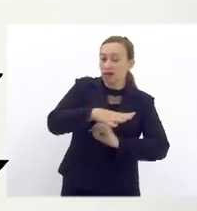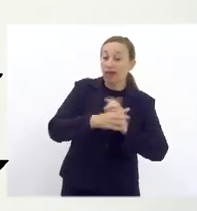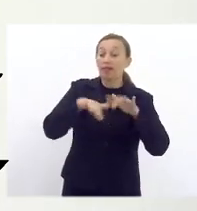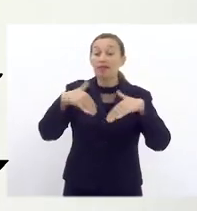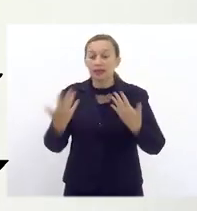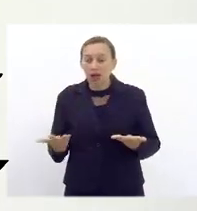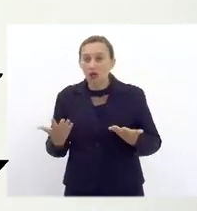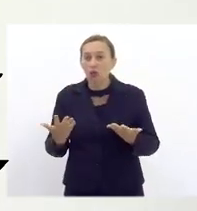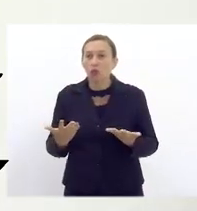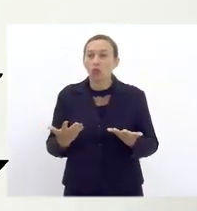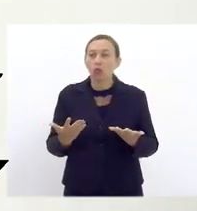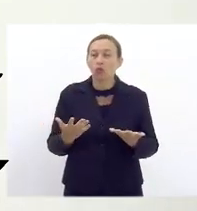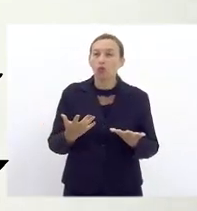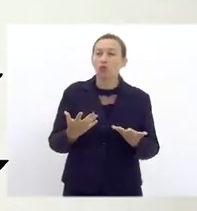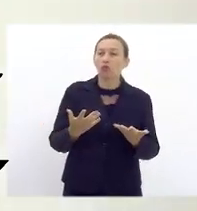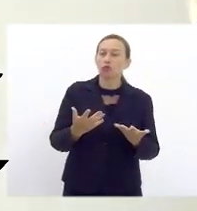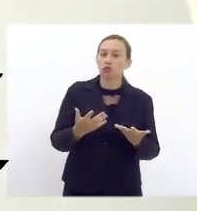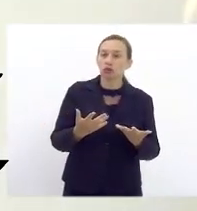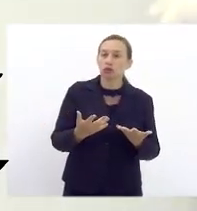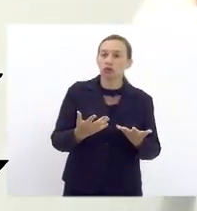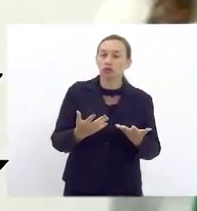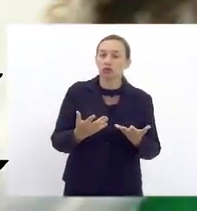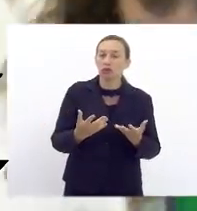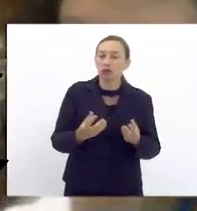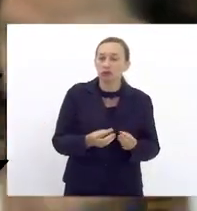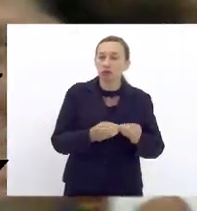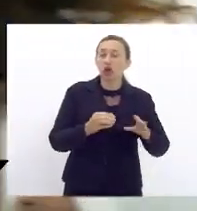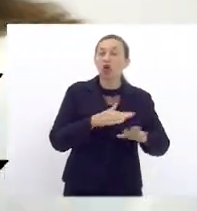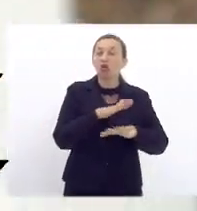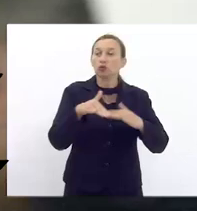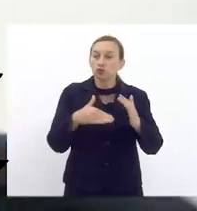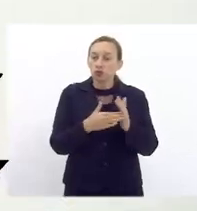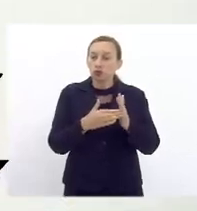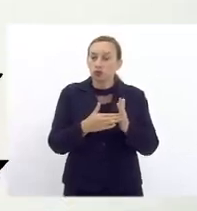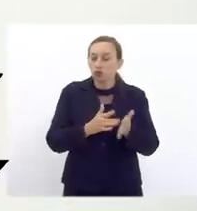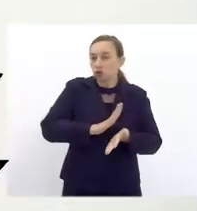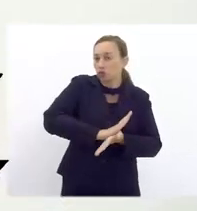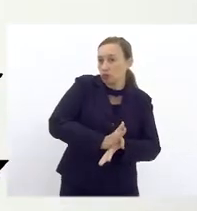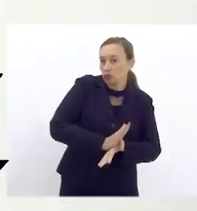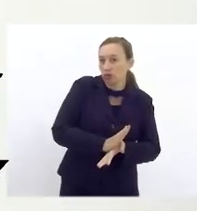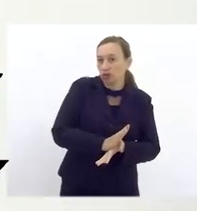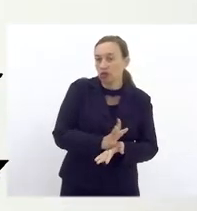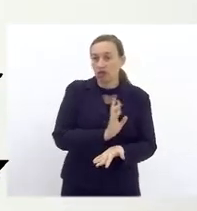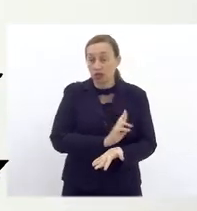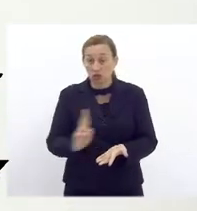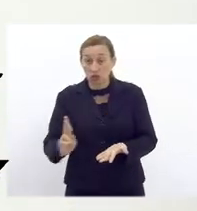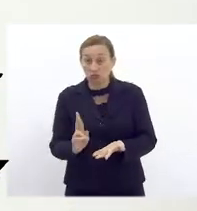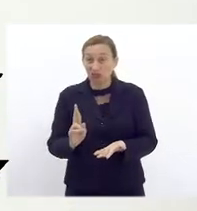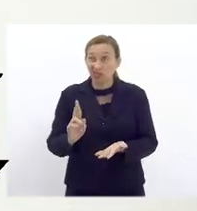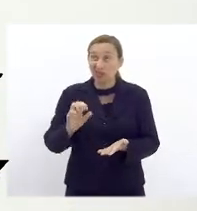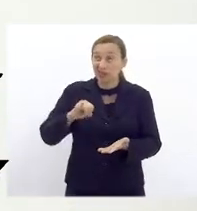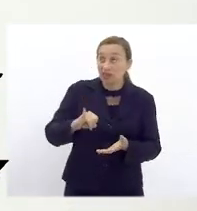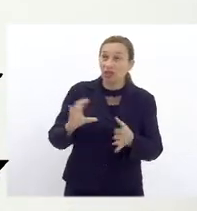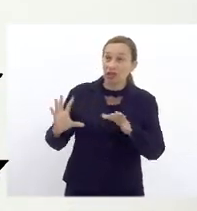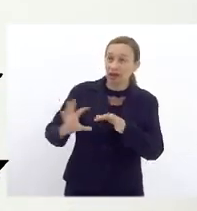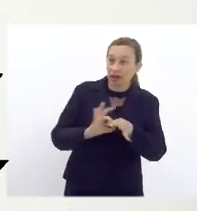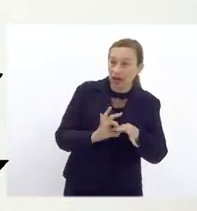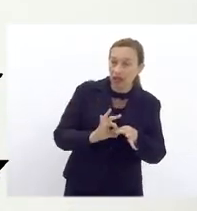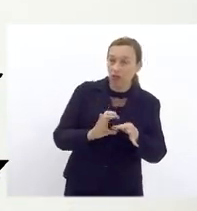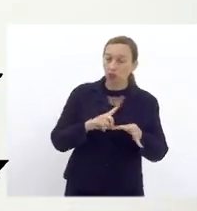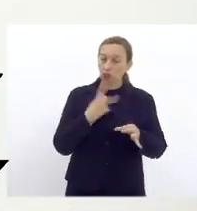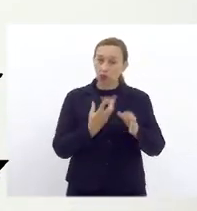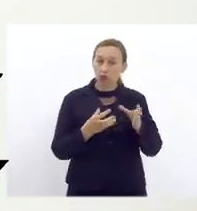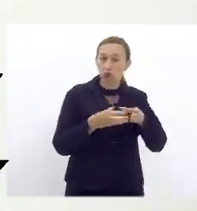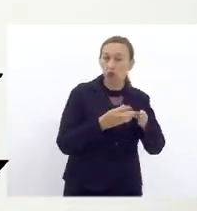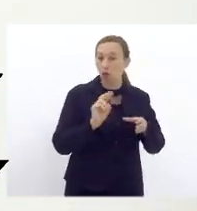enquanto nós nos afetarmos com todos os acontecimentos de racismo religioso Não importa se está ligado ao nosso grupo